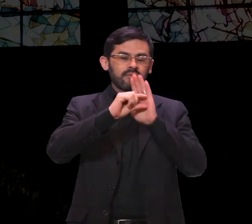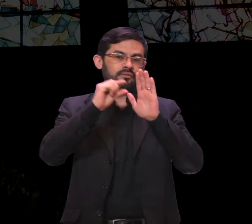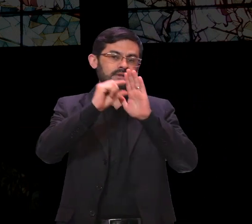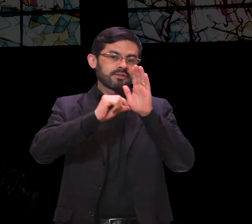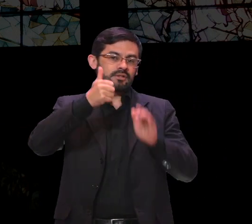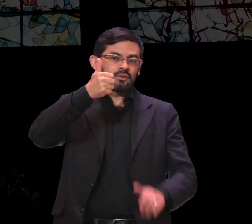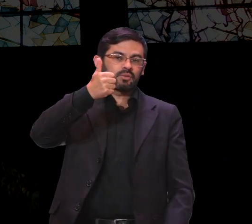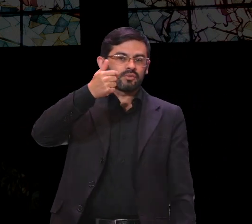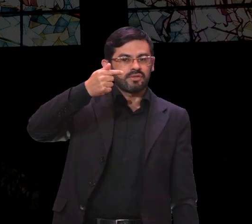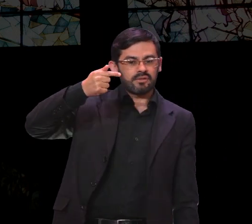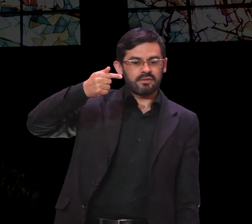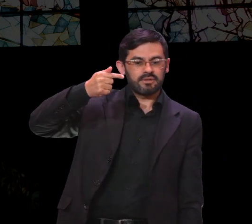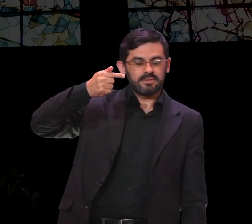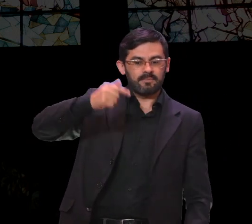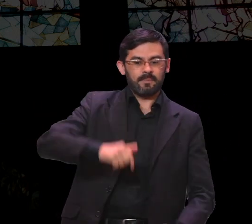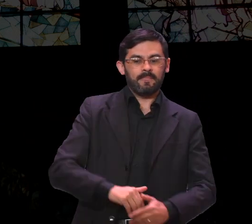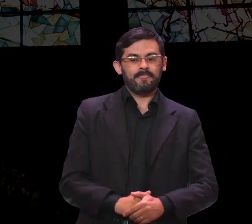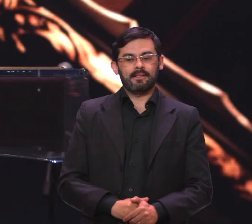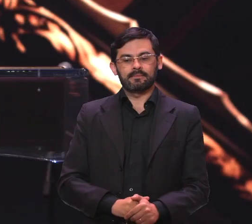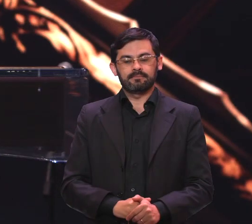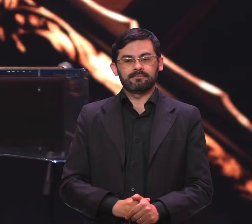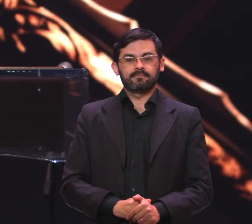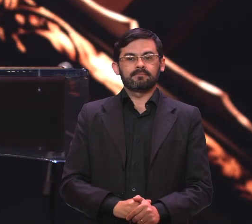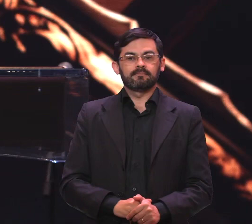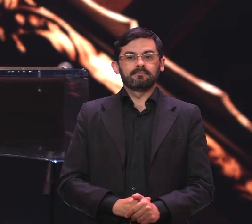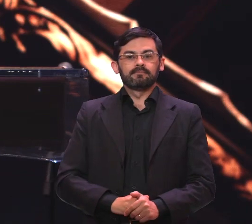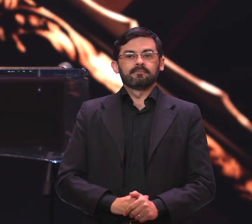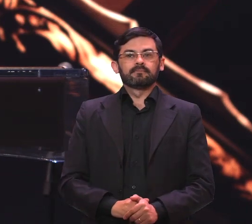versículo 17.